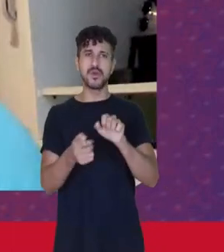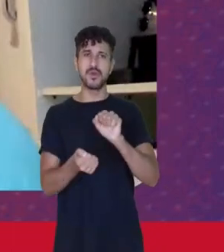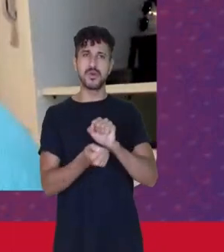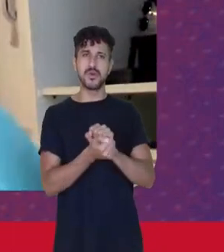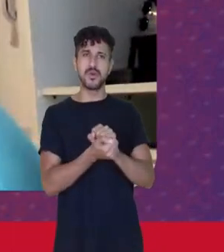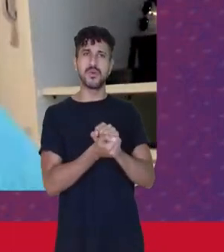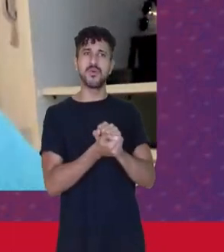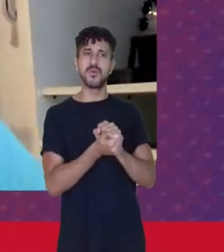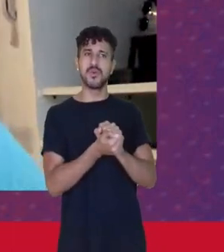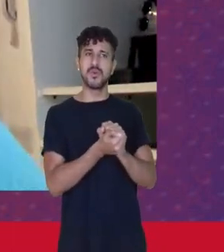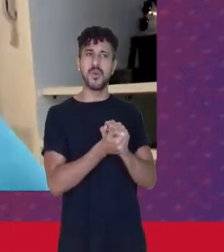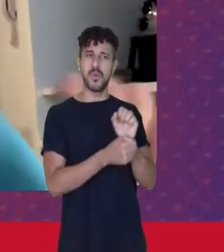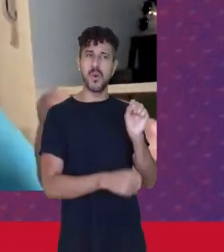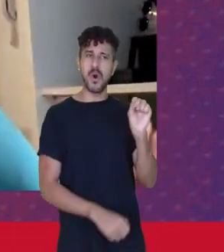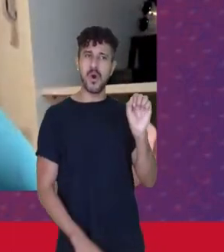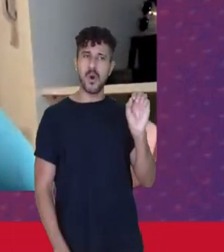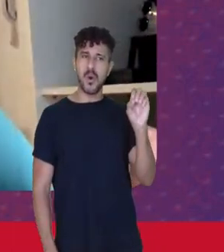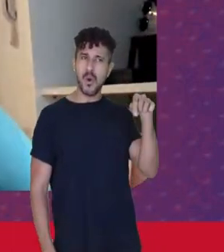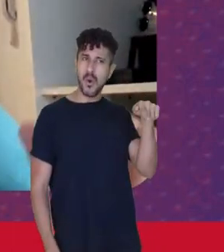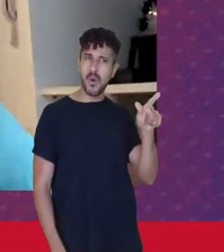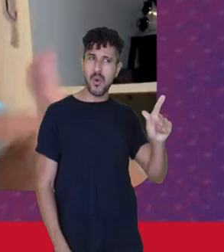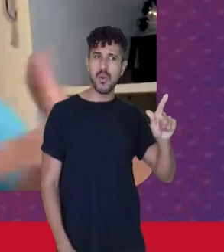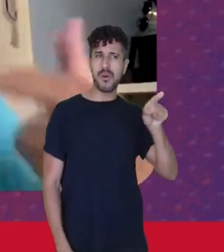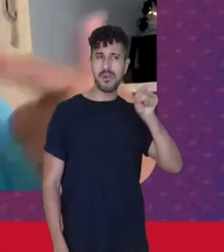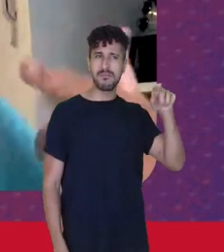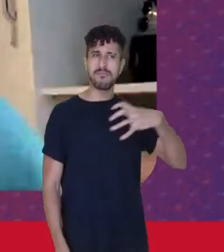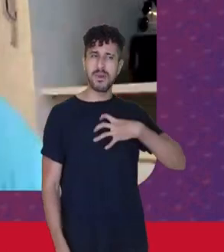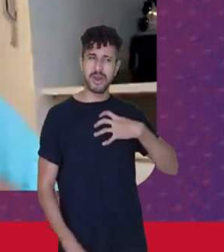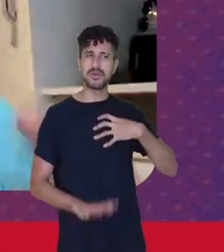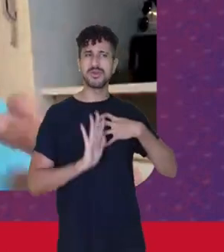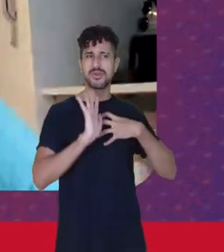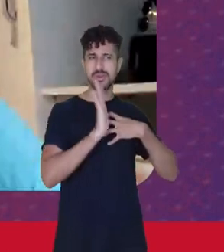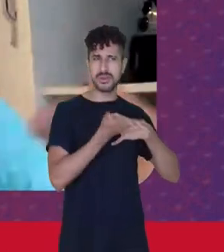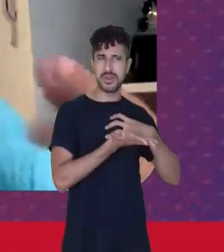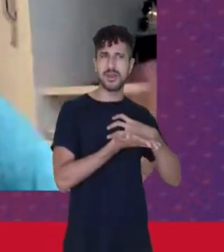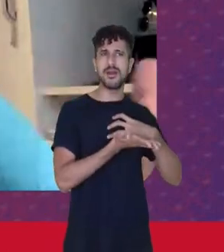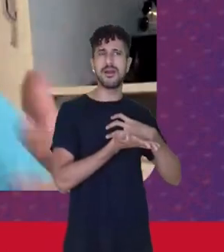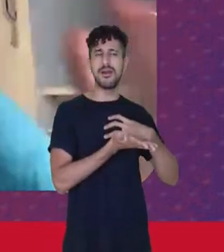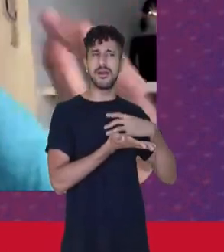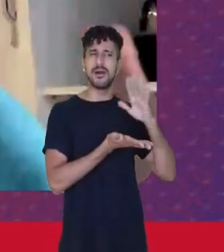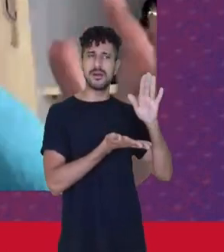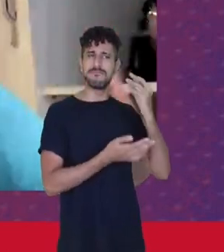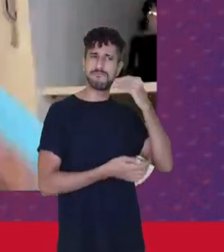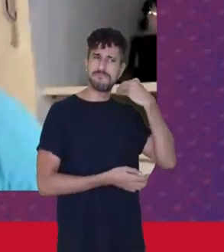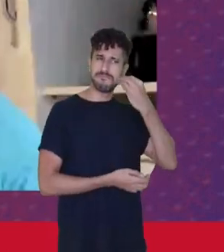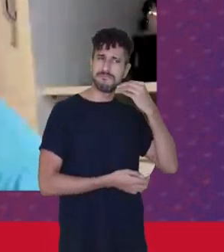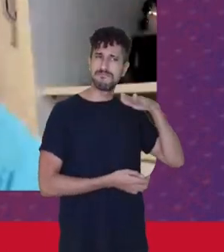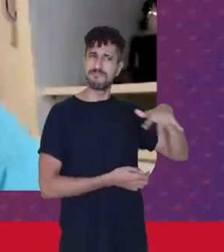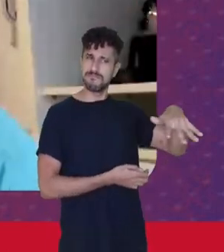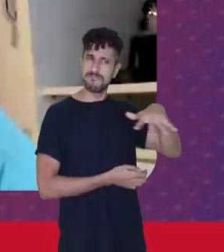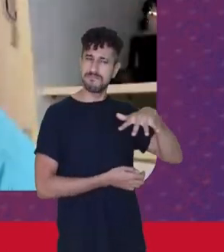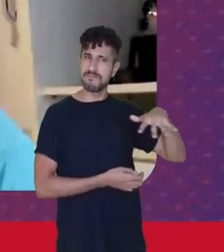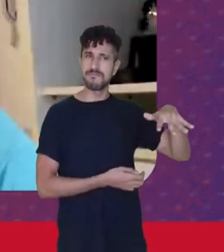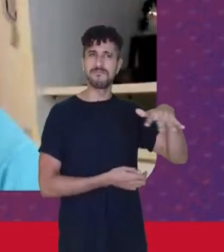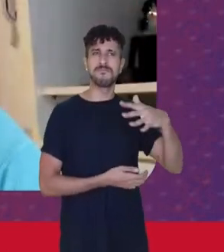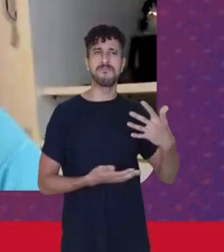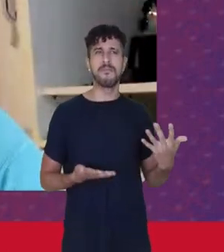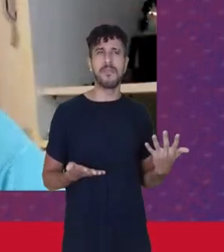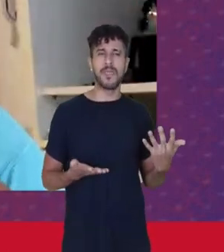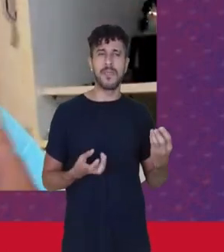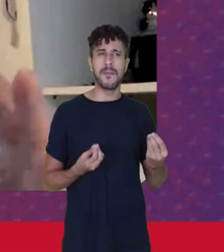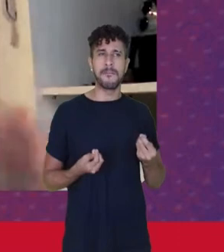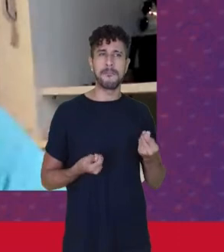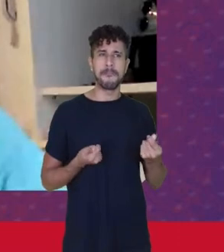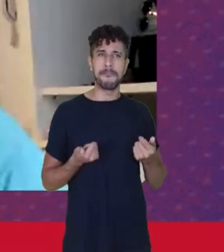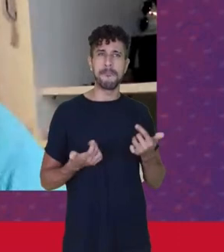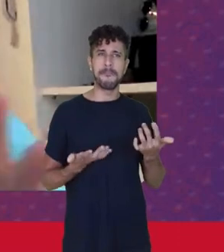que é uma ONG lá da Bahia, né, que já tinha, já era especialista, né, nessa questão